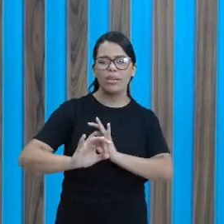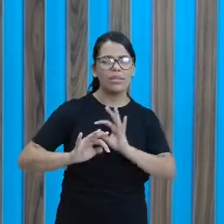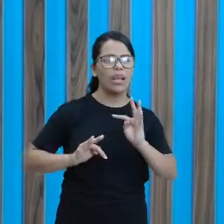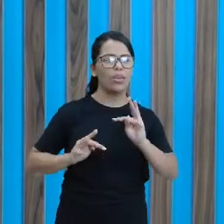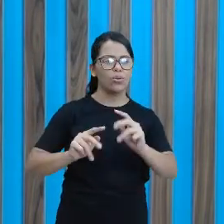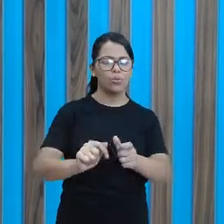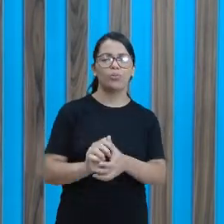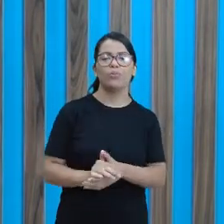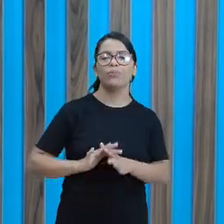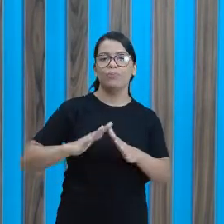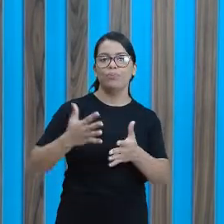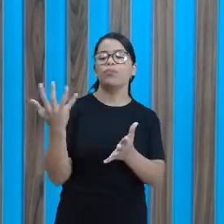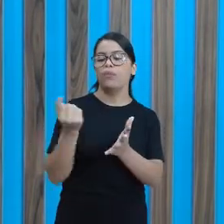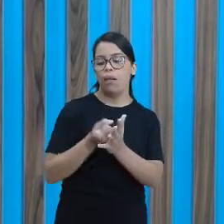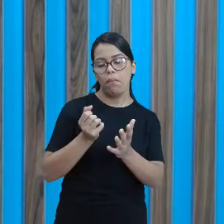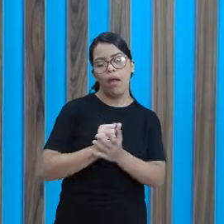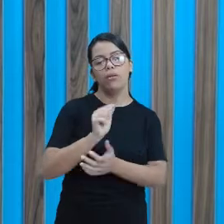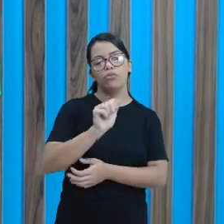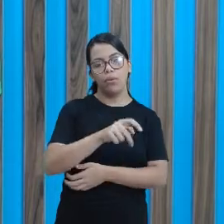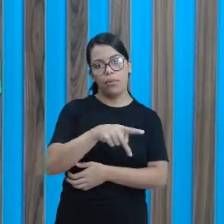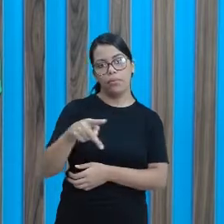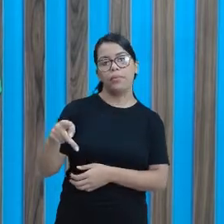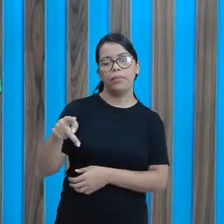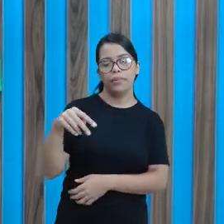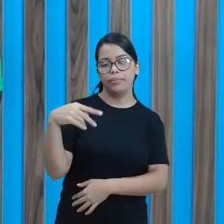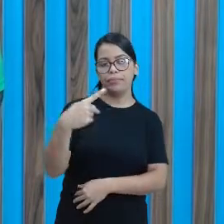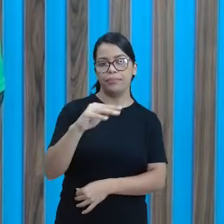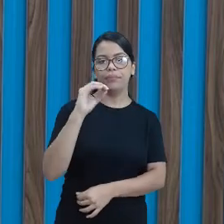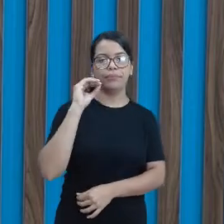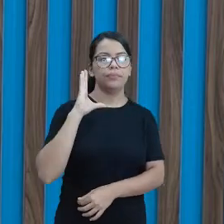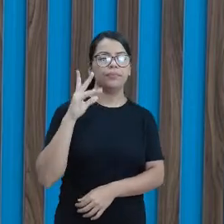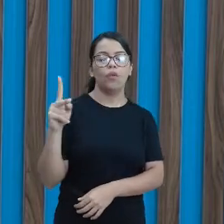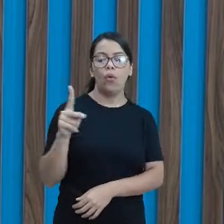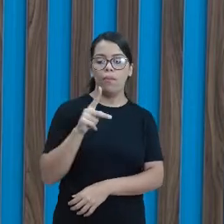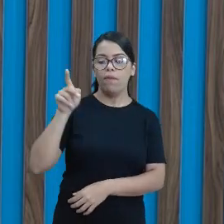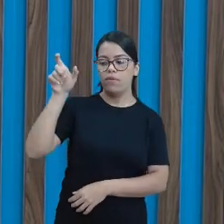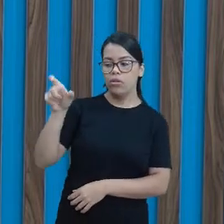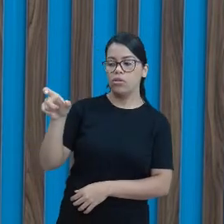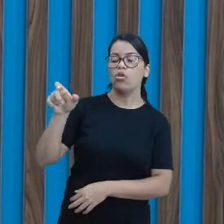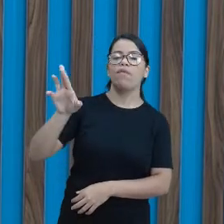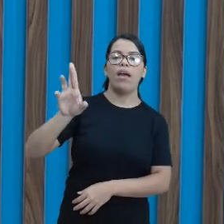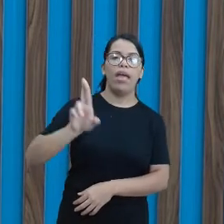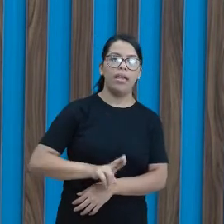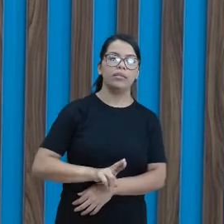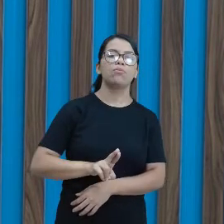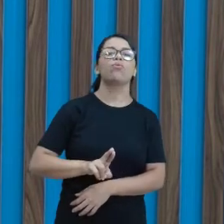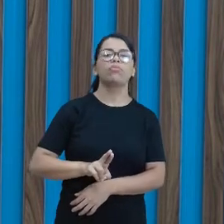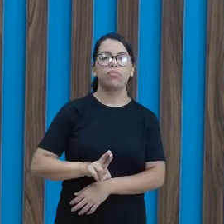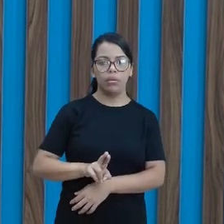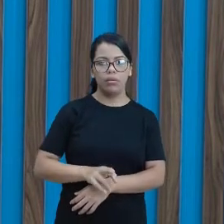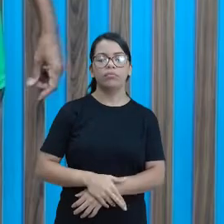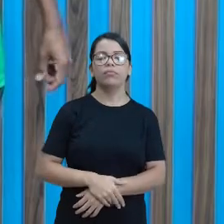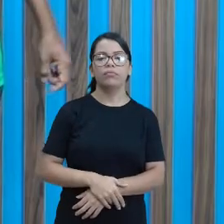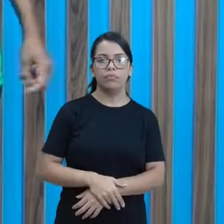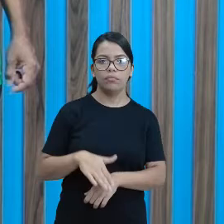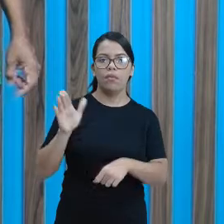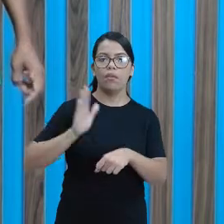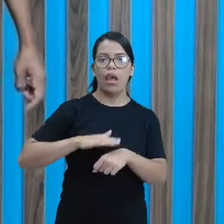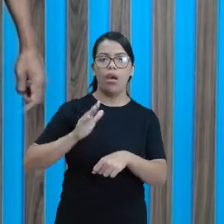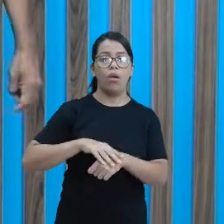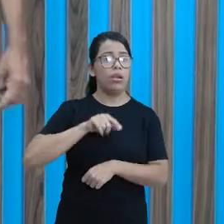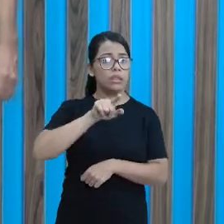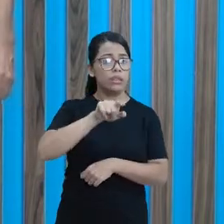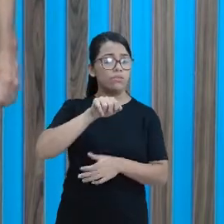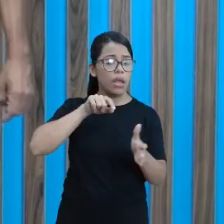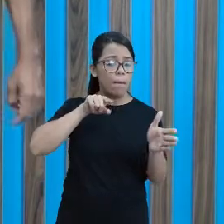outro. Baixa o aplicativo, que era, pra gente chegar e o professor Gilson vai responder na hora aqui. Perguntou, ele responde para